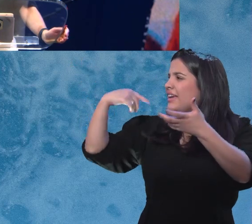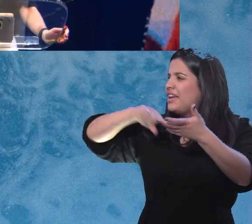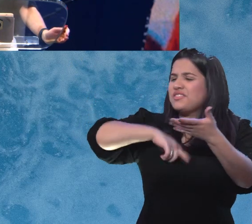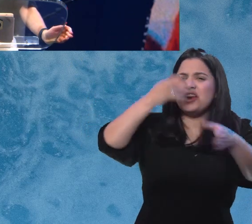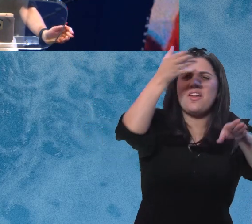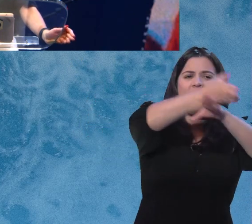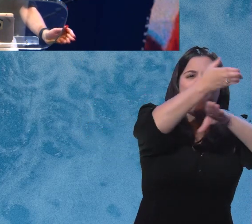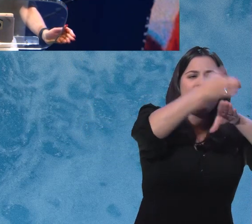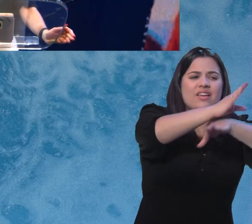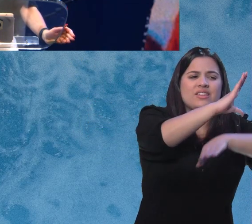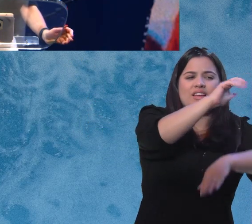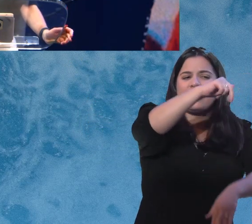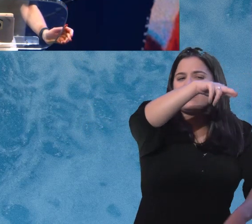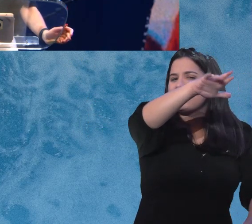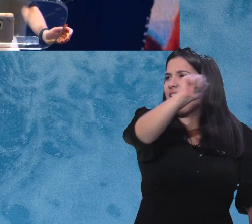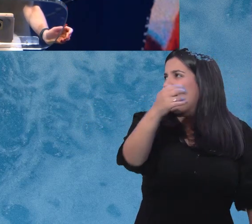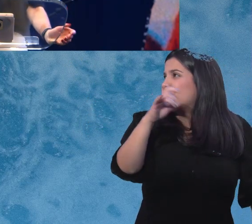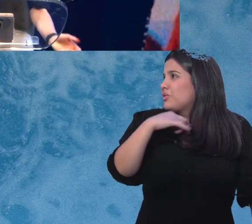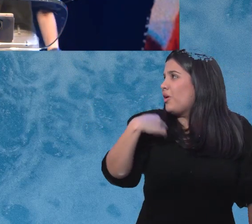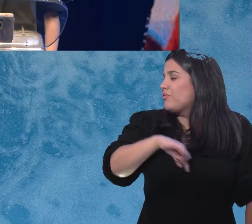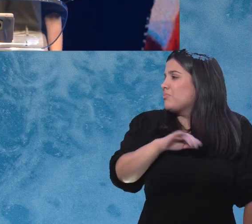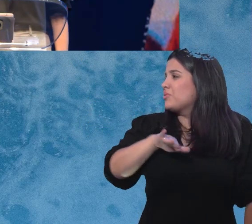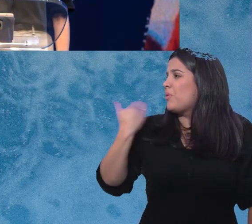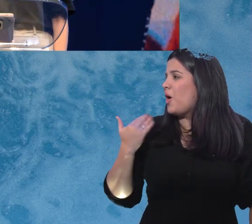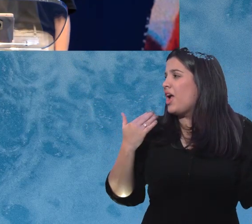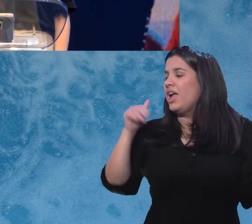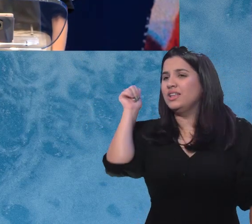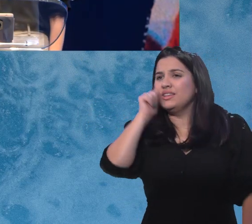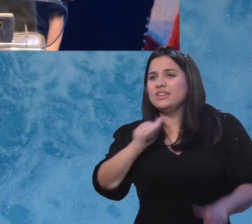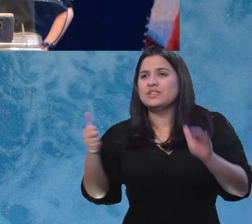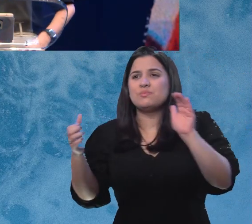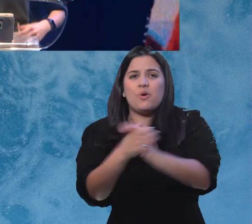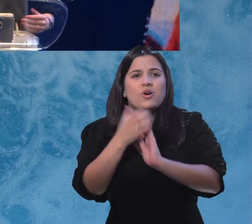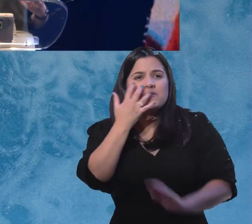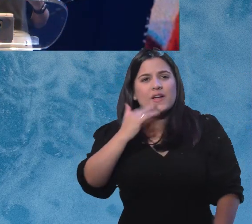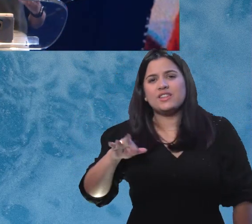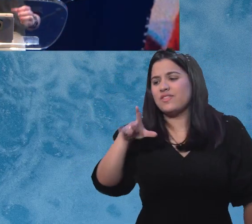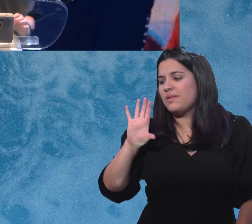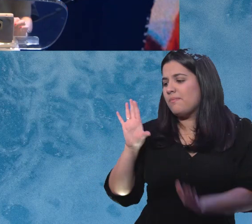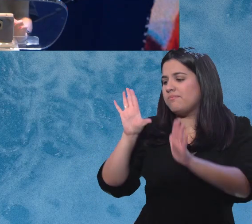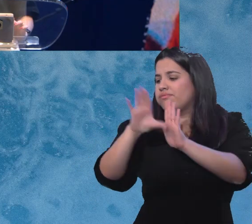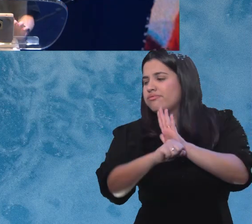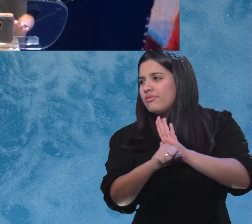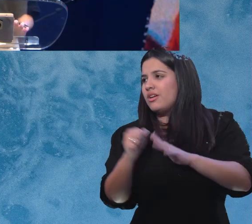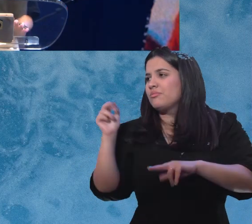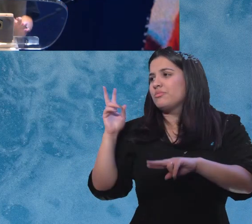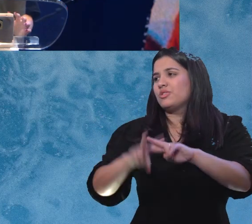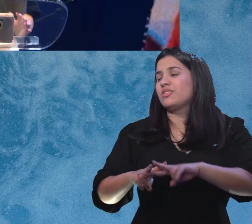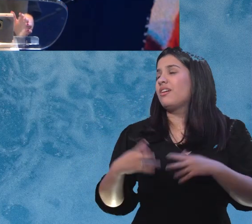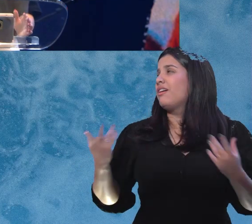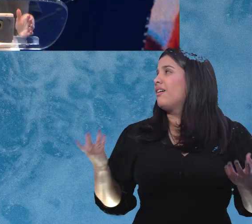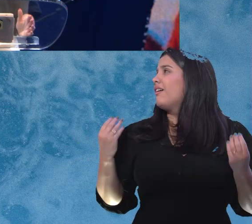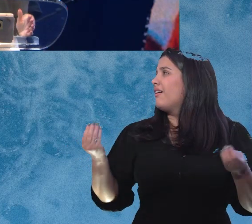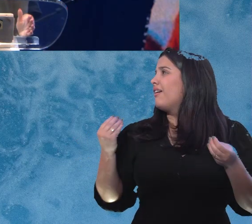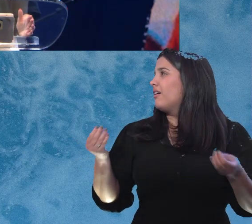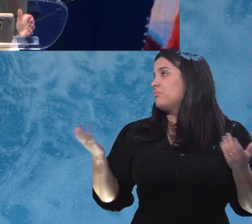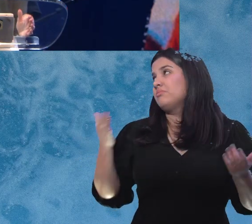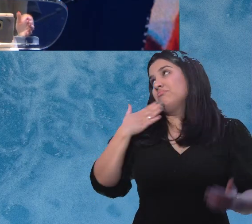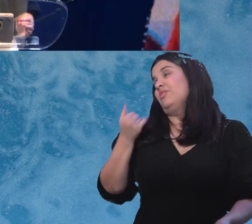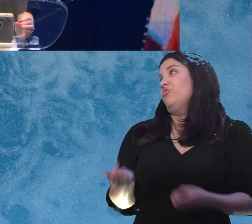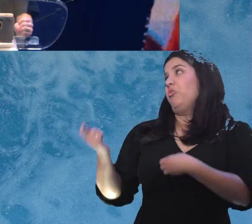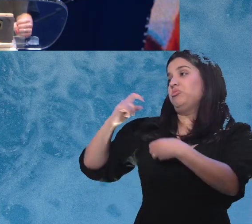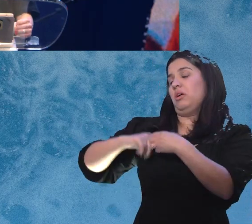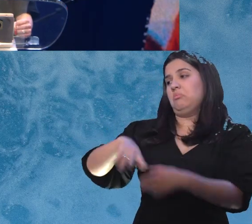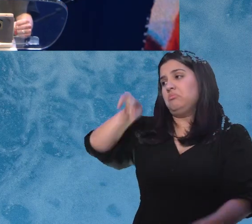para morrermos em combate? Nossas esposas e crianças serão capturadas como prisioneiros de guerra. Não seria melhor voltarmos para o